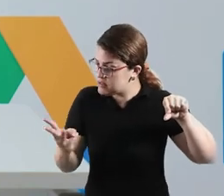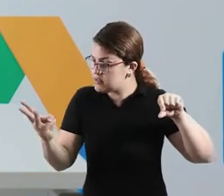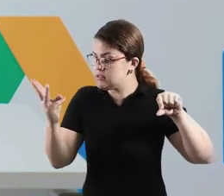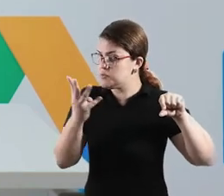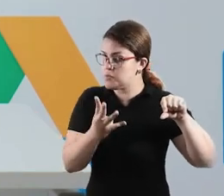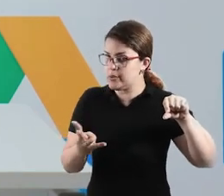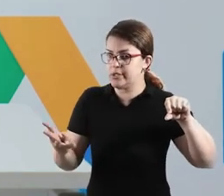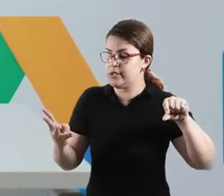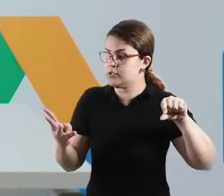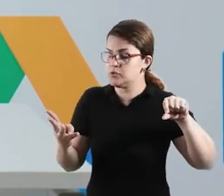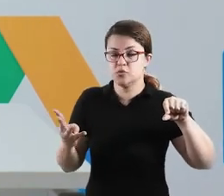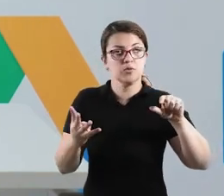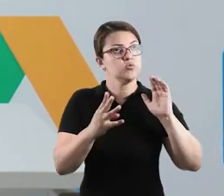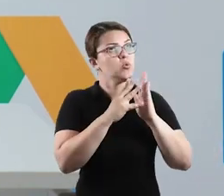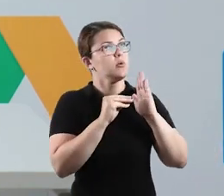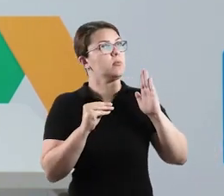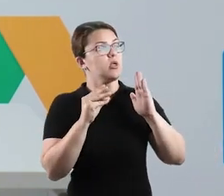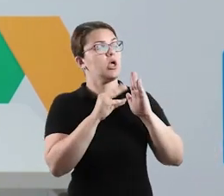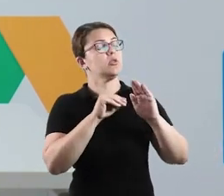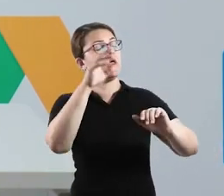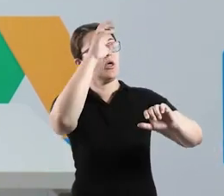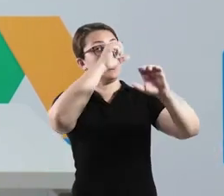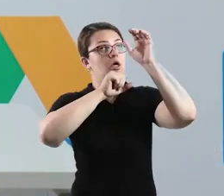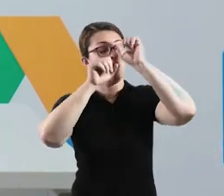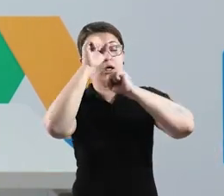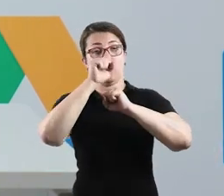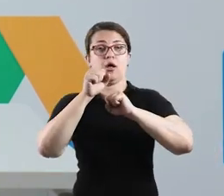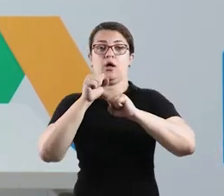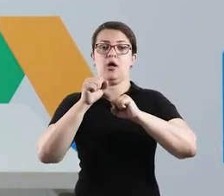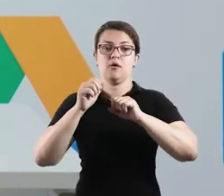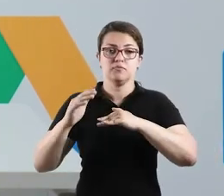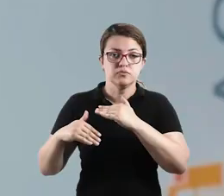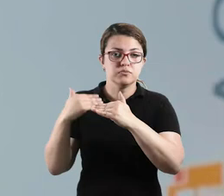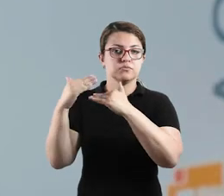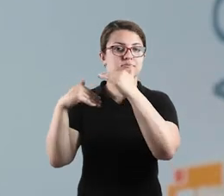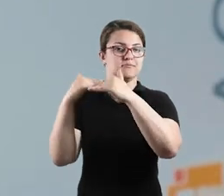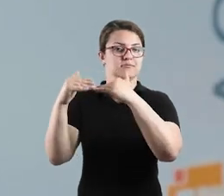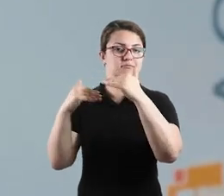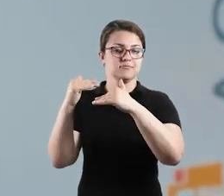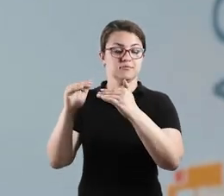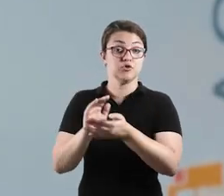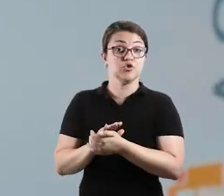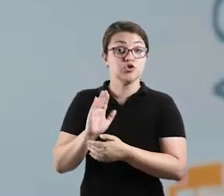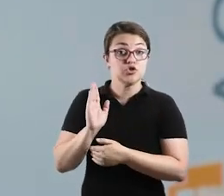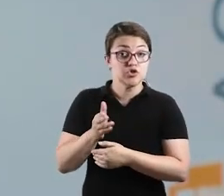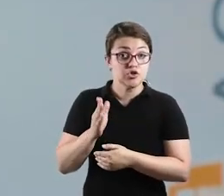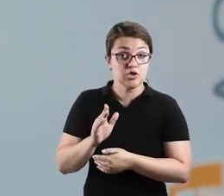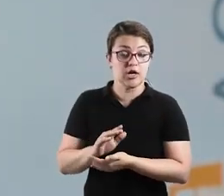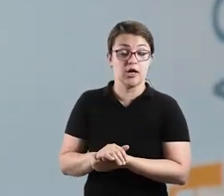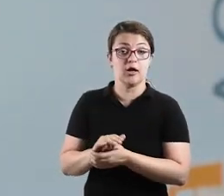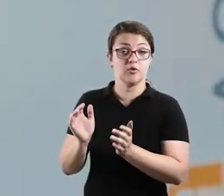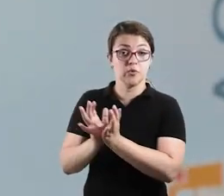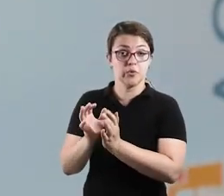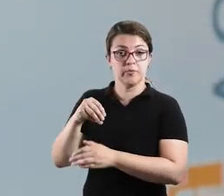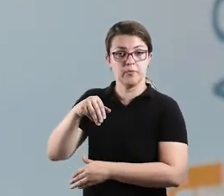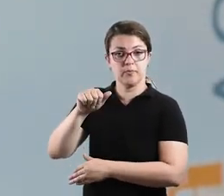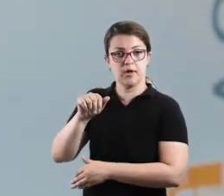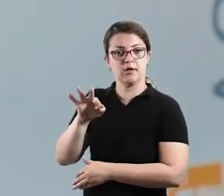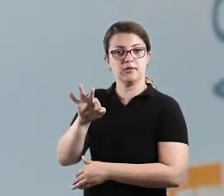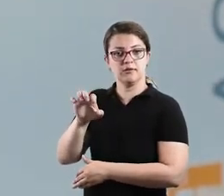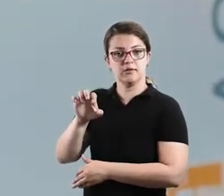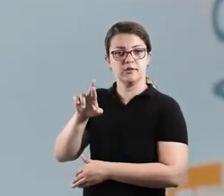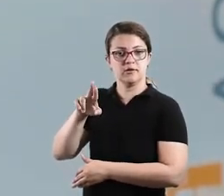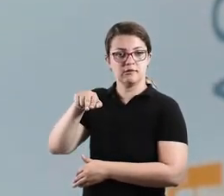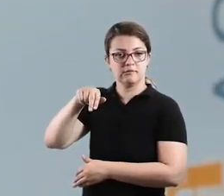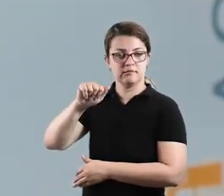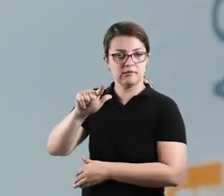1, 2, 3, que eles vão imitando vocês e eles vão assimilando cada vez mais. E para os maiorzinhos do maternal, que já tem a contagem